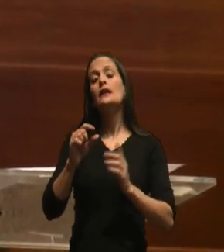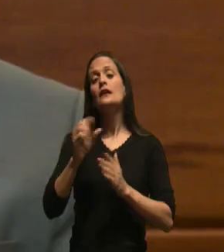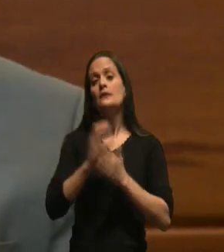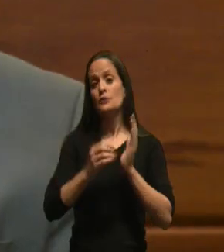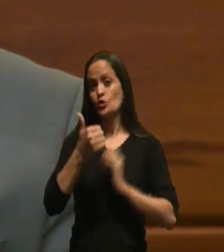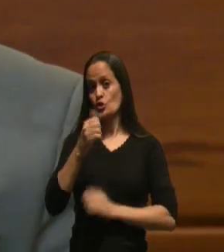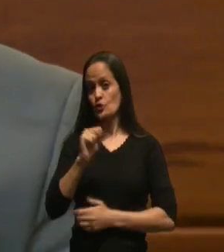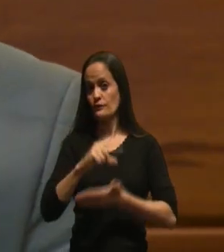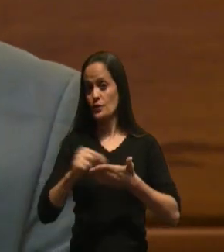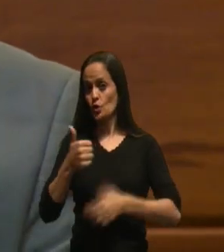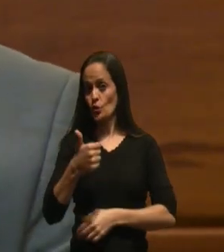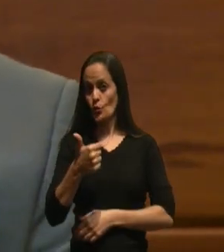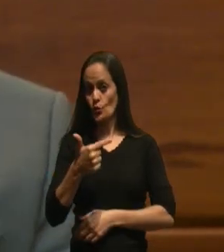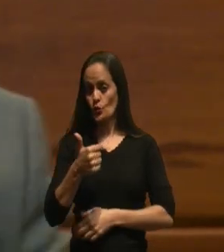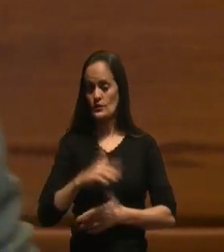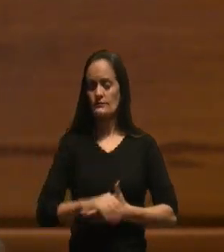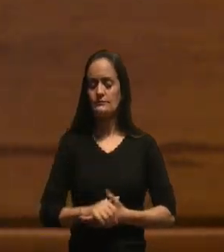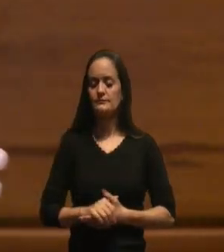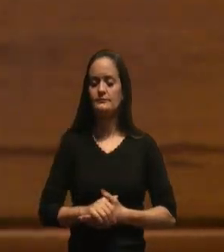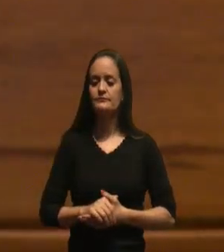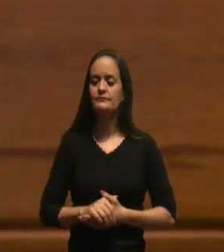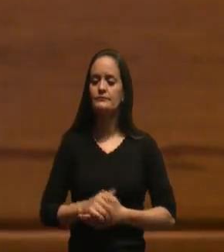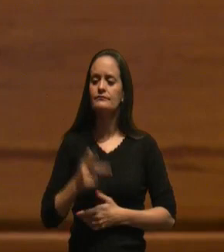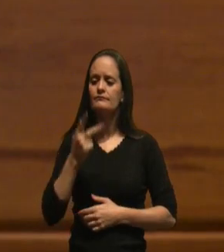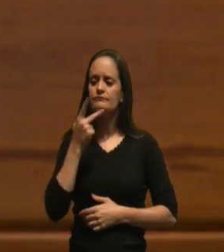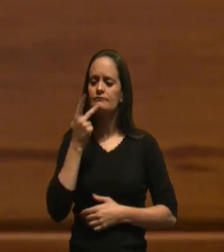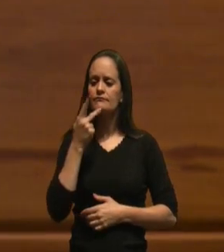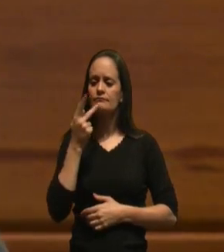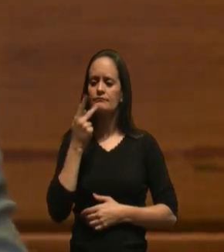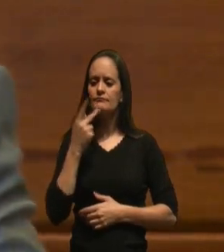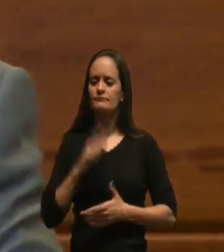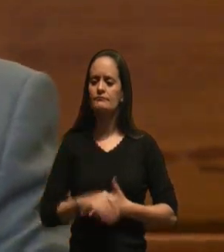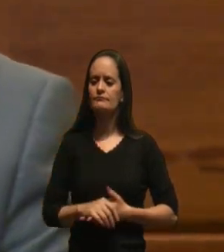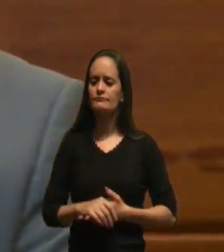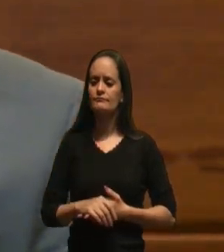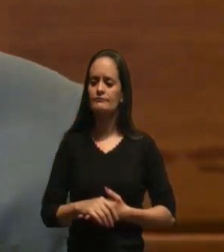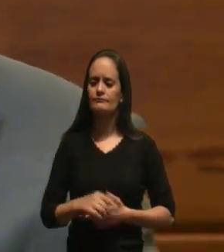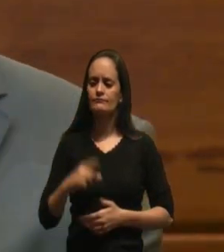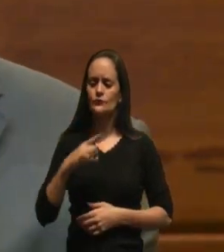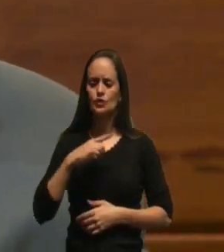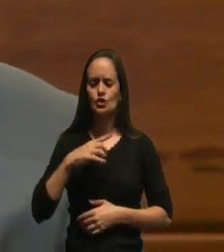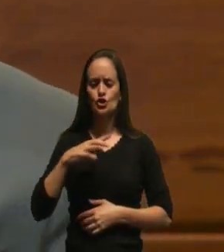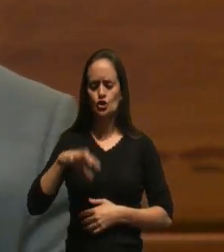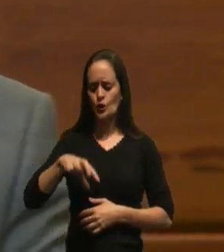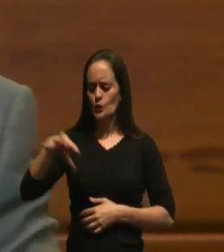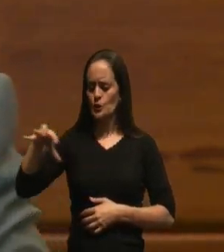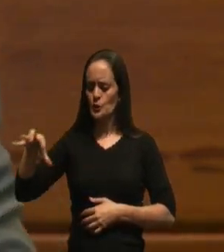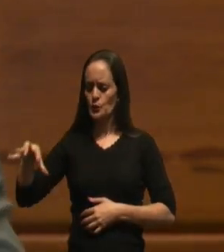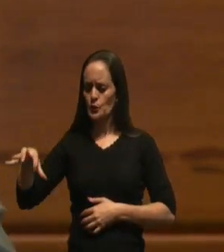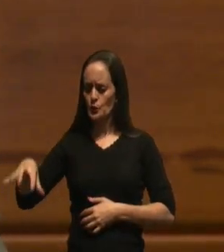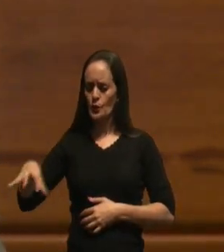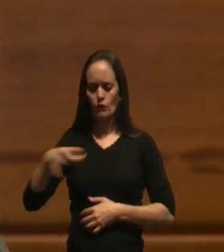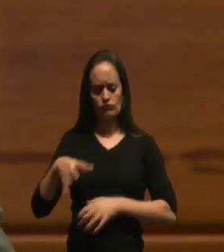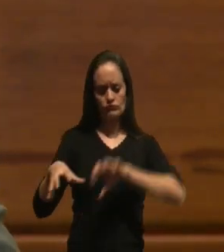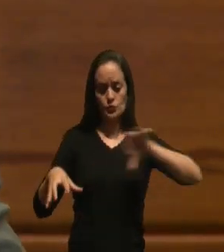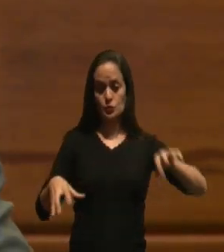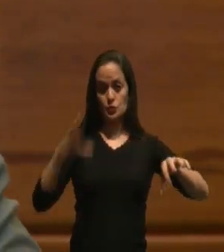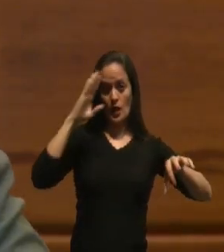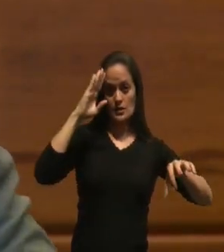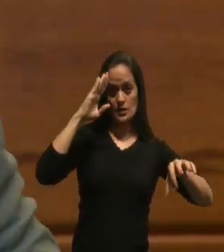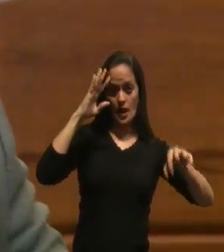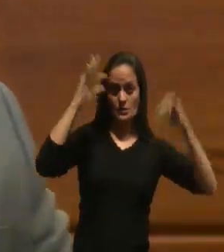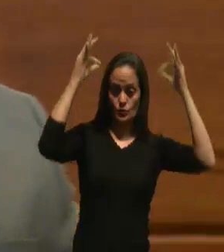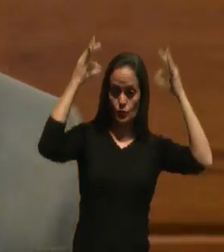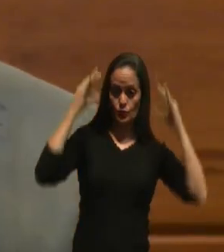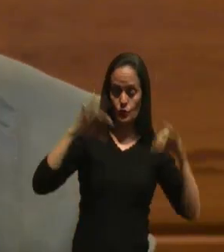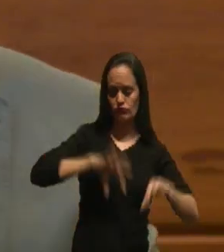Micaías ali, a cena era muito bonita, de um lado o exército do rei Josafá formado, do